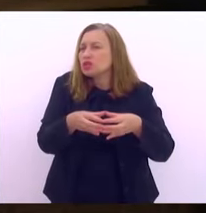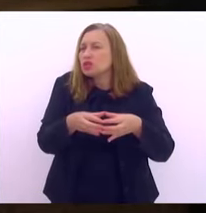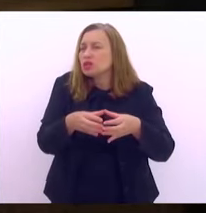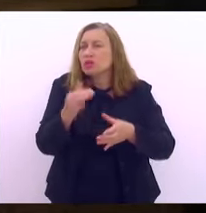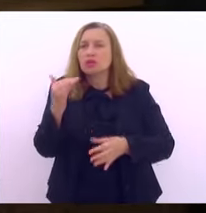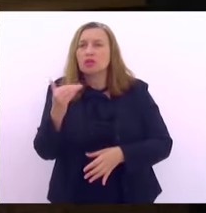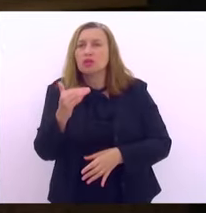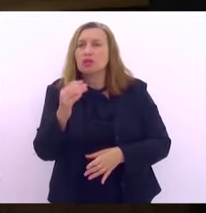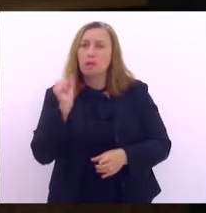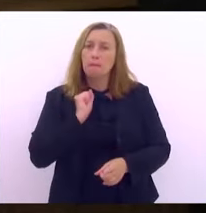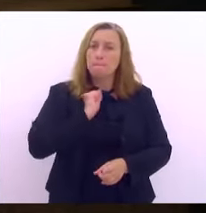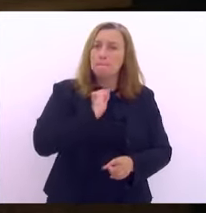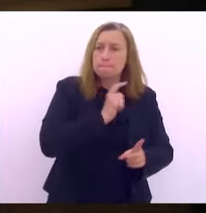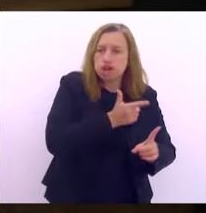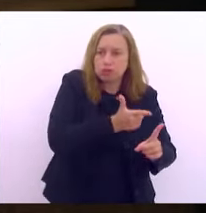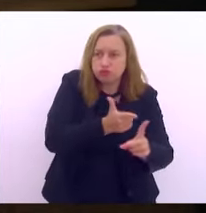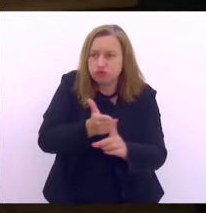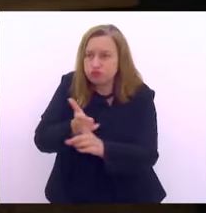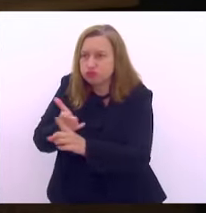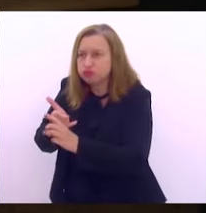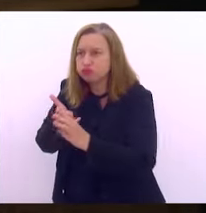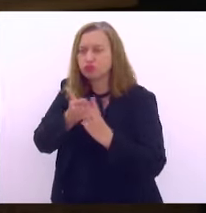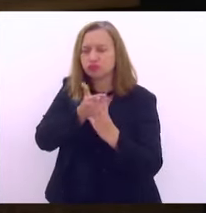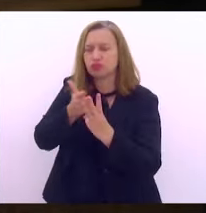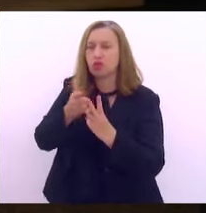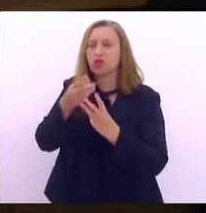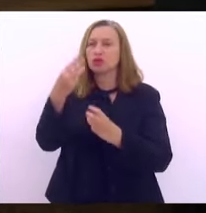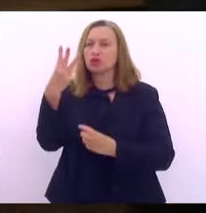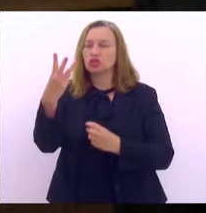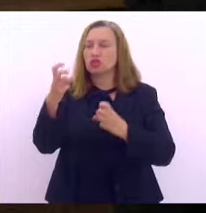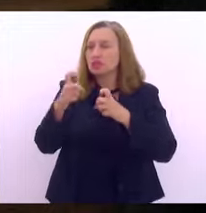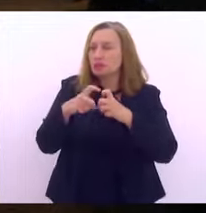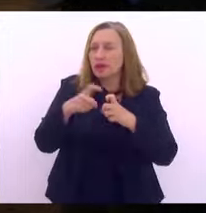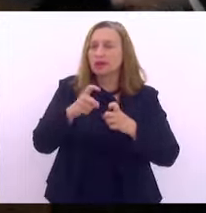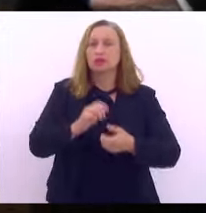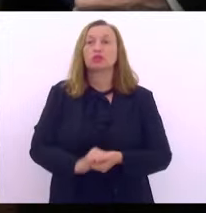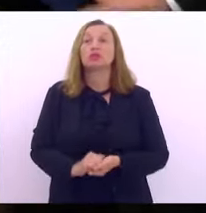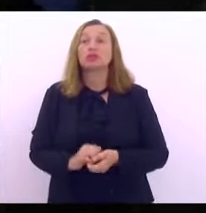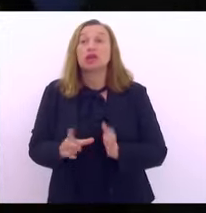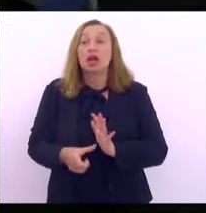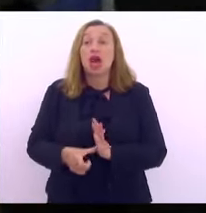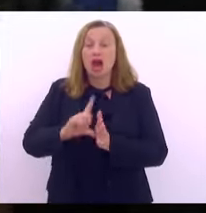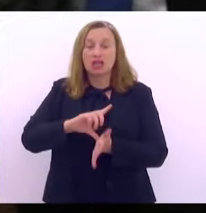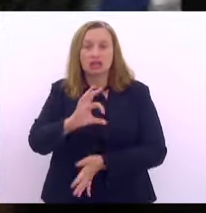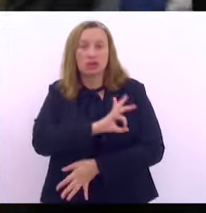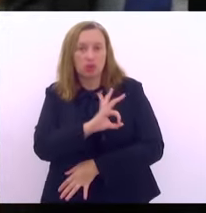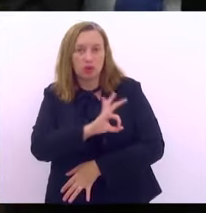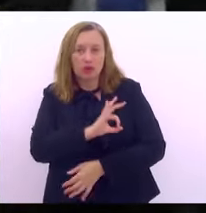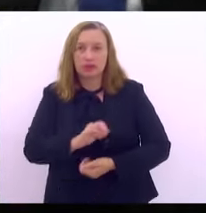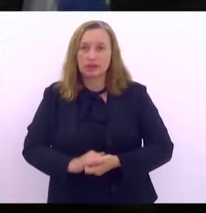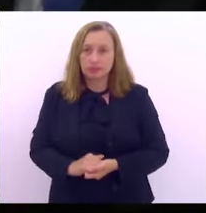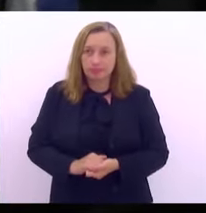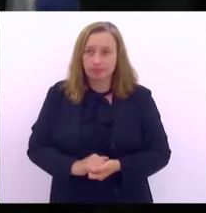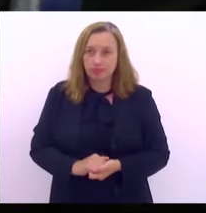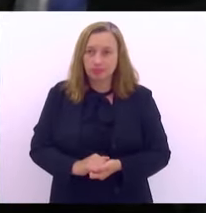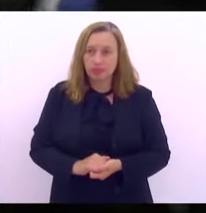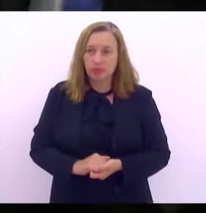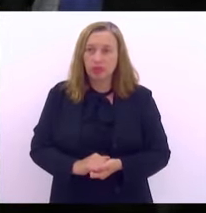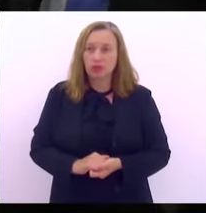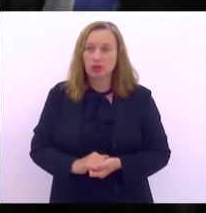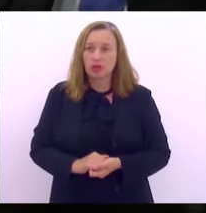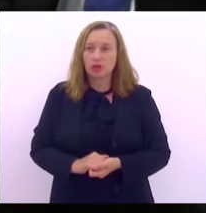assassinar os médicos e, posteriormente, antes da polícia, o